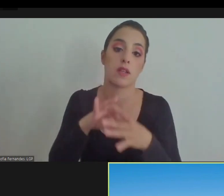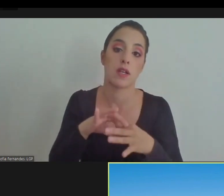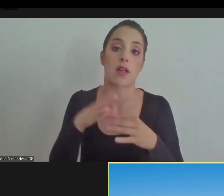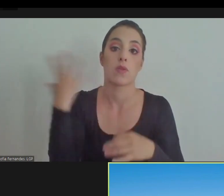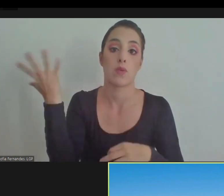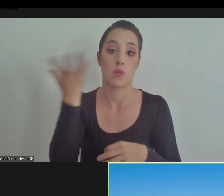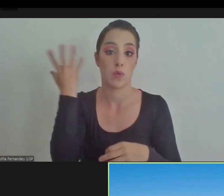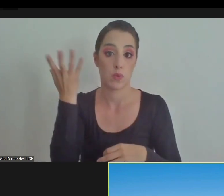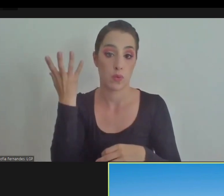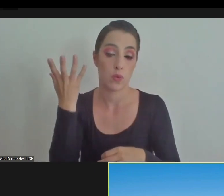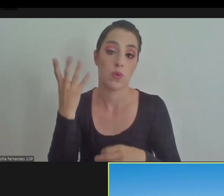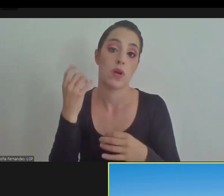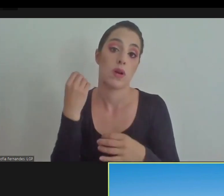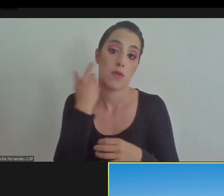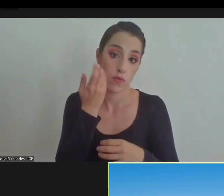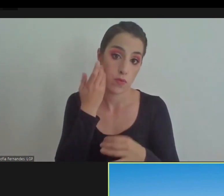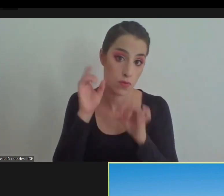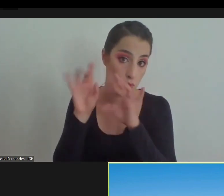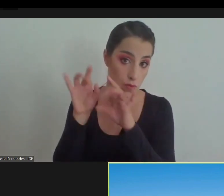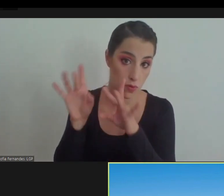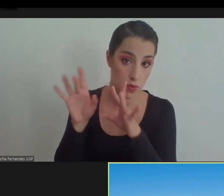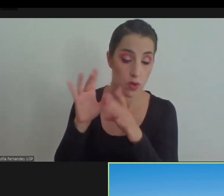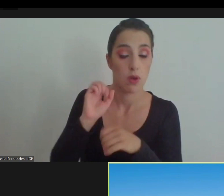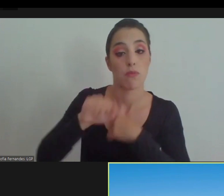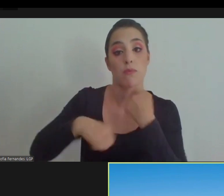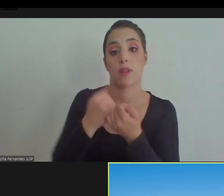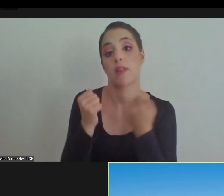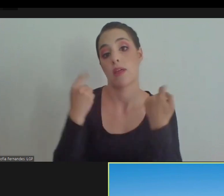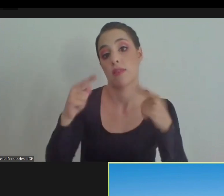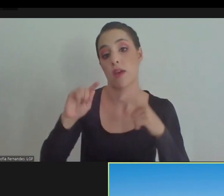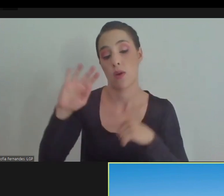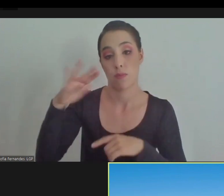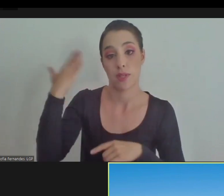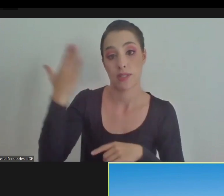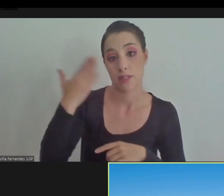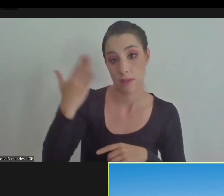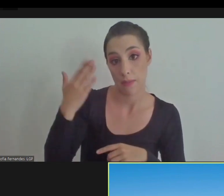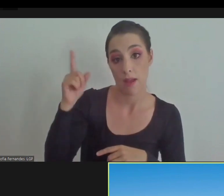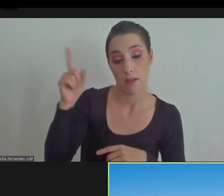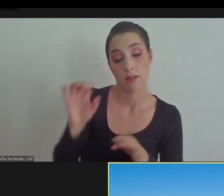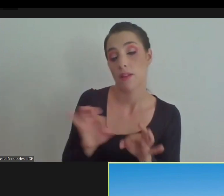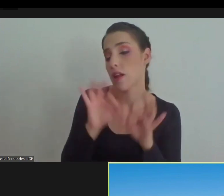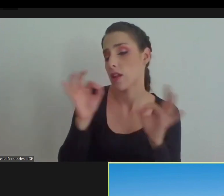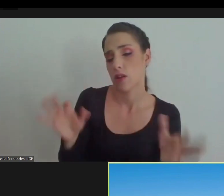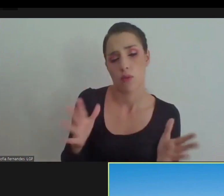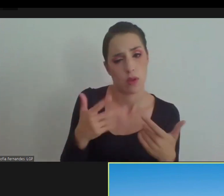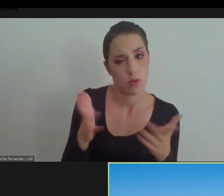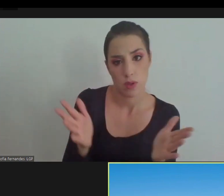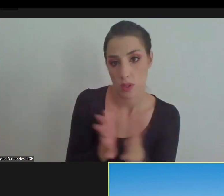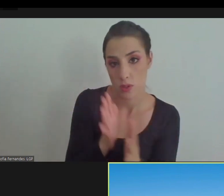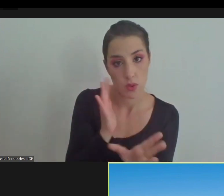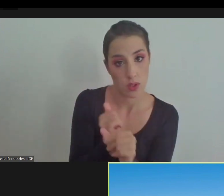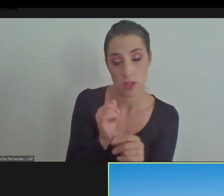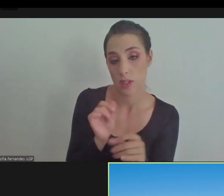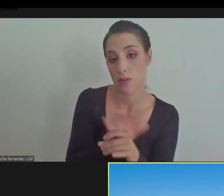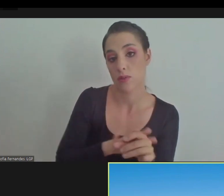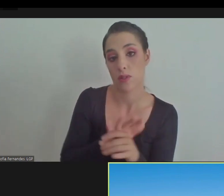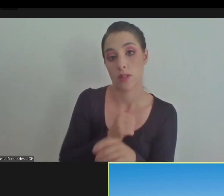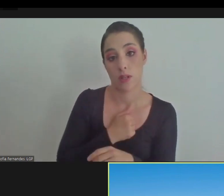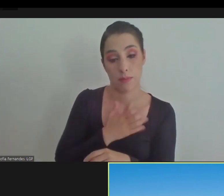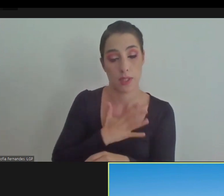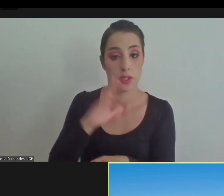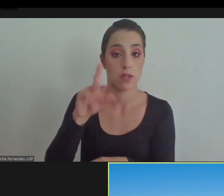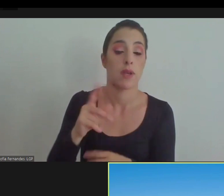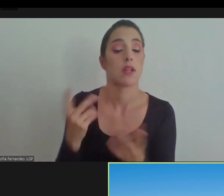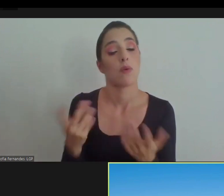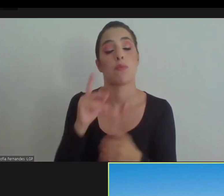onde a mobilidade é um dos principais fatores de emissão, como é em todos os roteiros, em todas as empresas. E por isso, eu diria